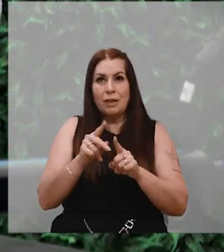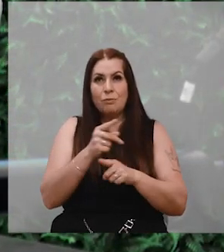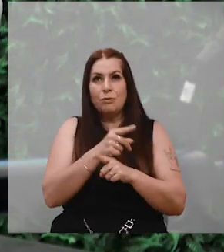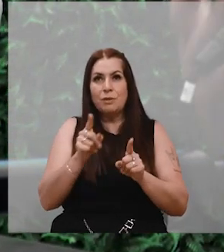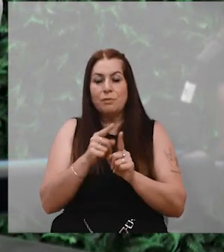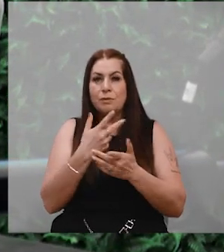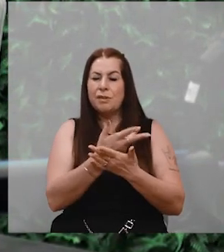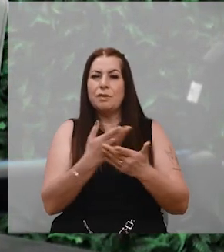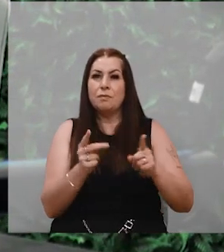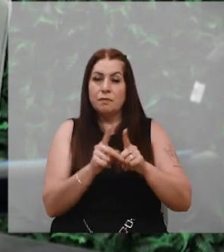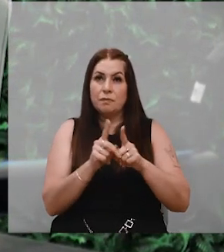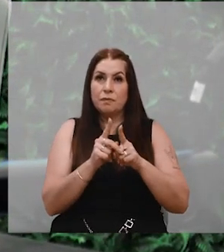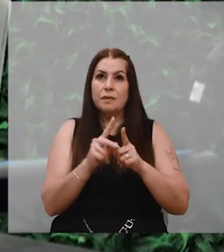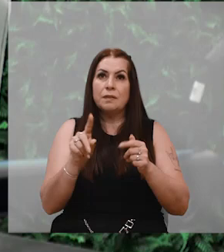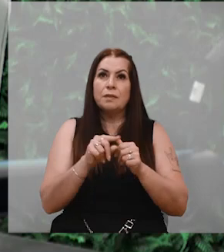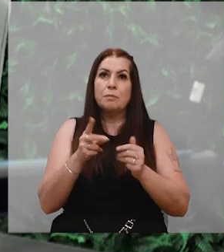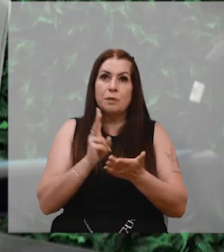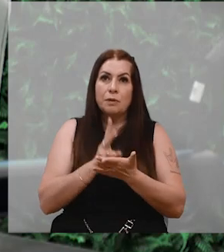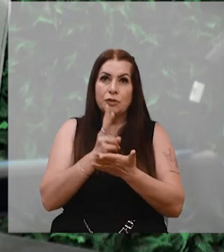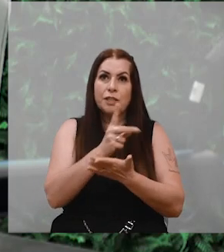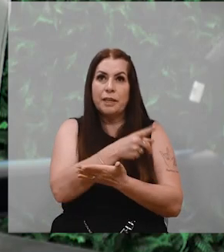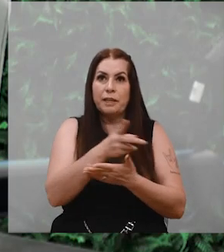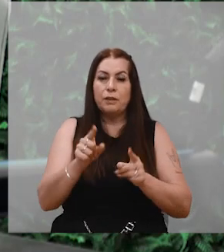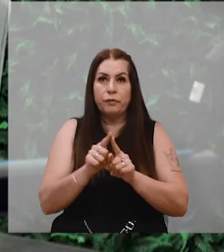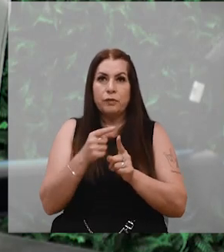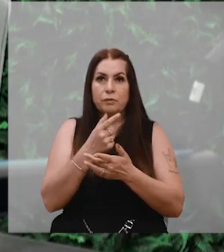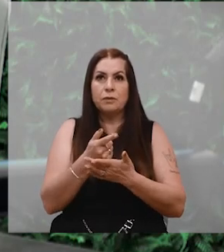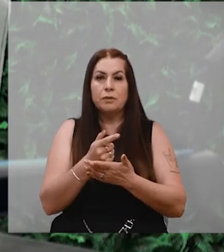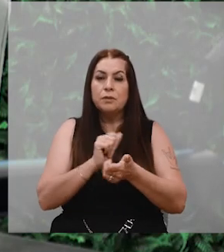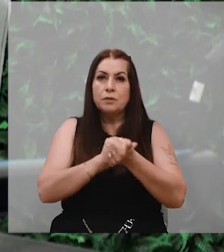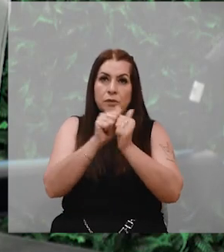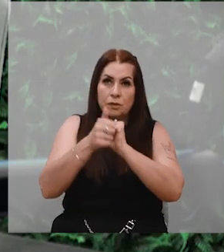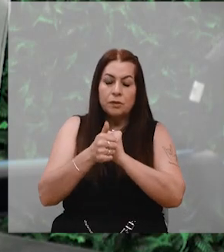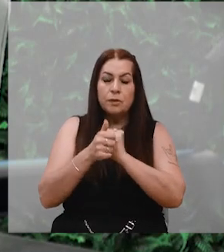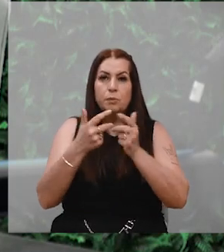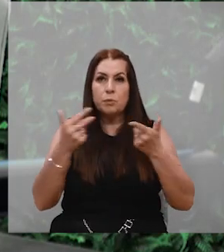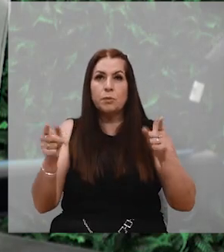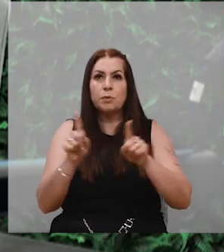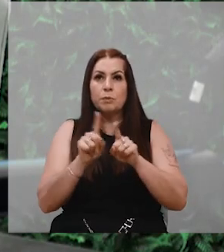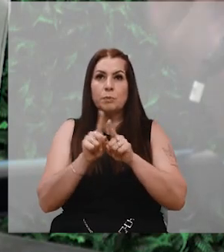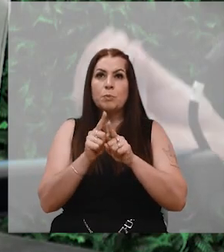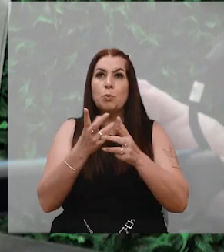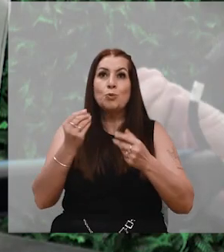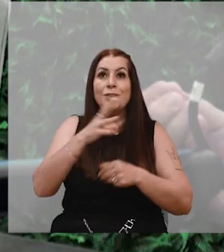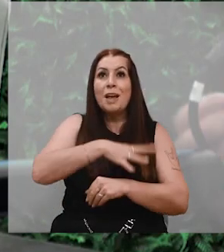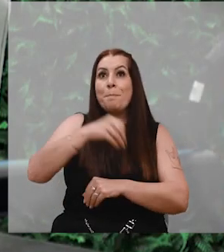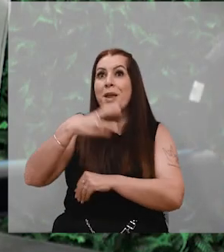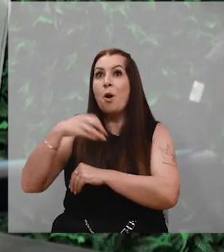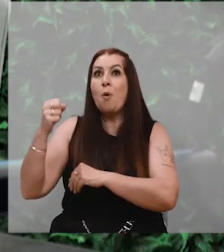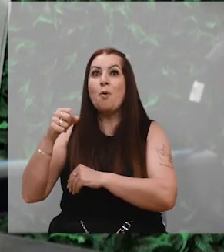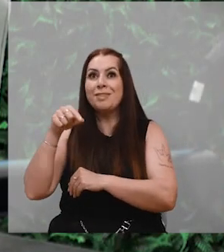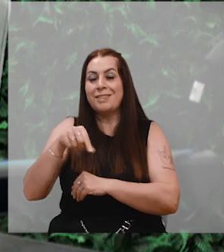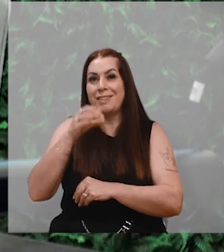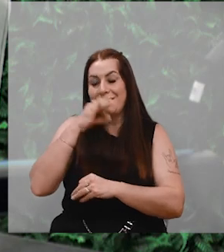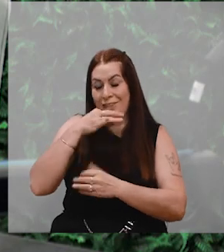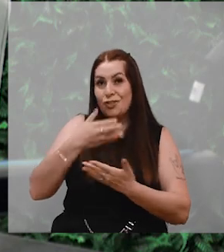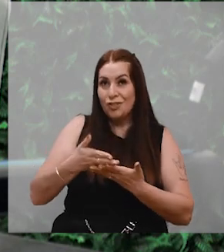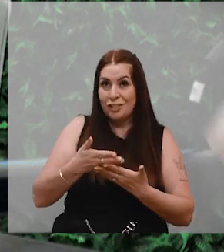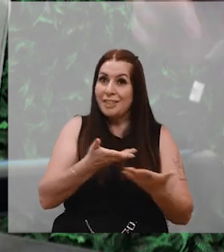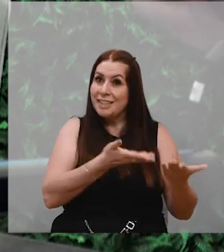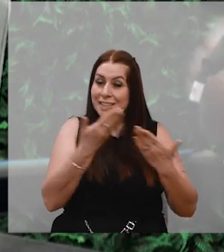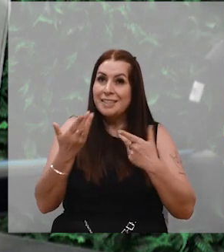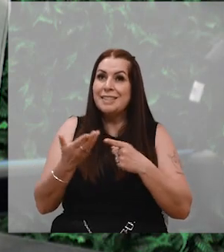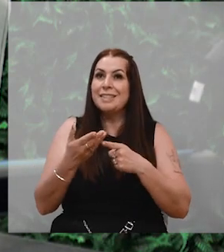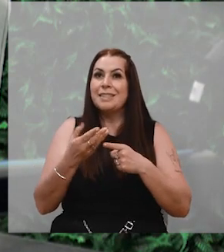gente espera que a gente tenha essa continuidade também no esporte, que tem muita coisa, tem muitos campeões aqui de Caxias do Sul, que